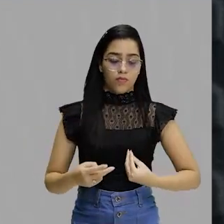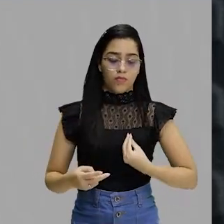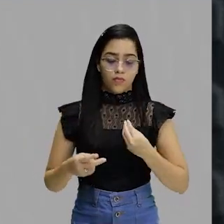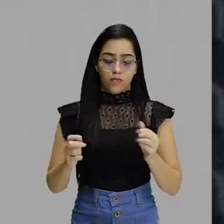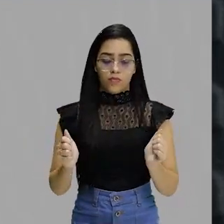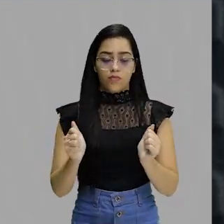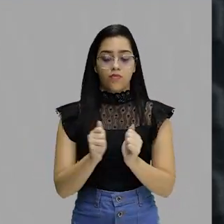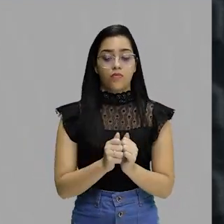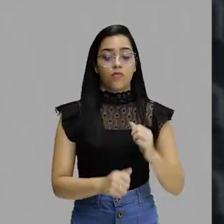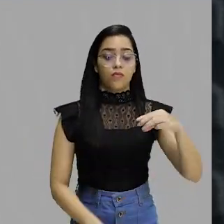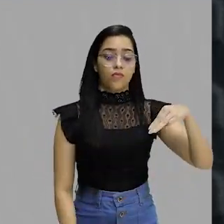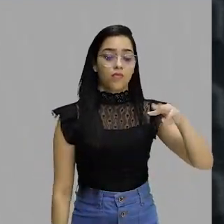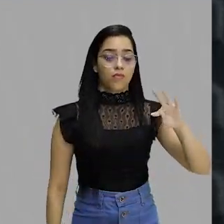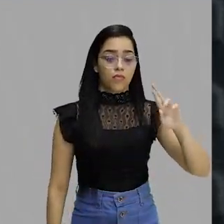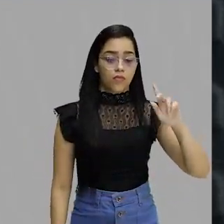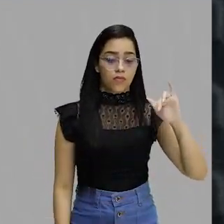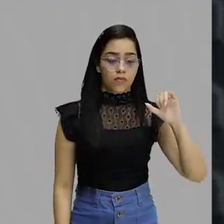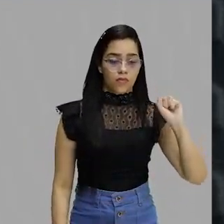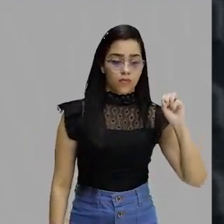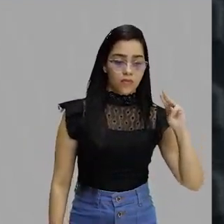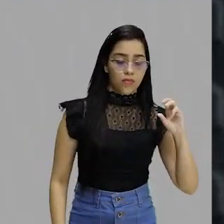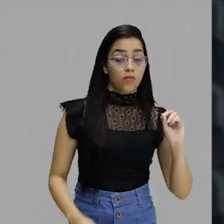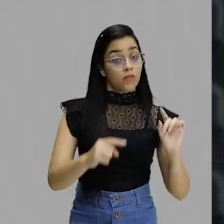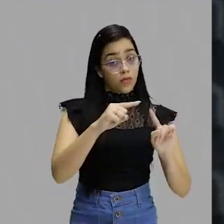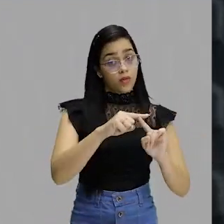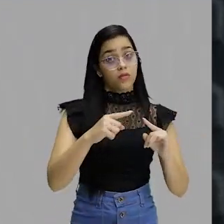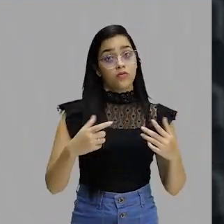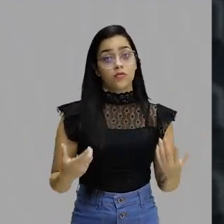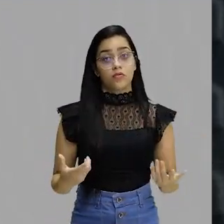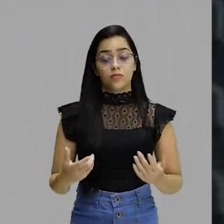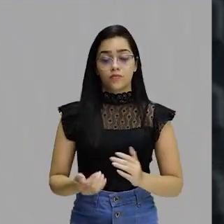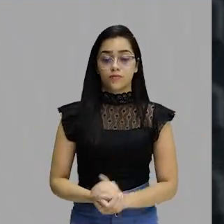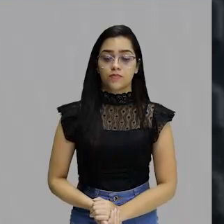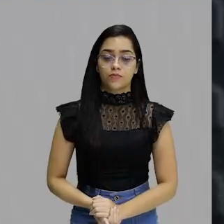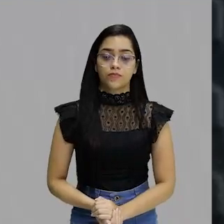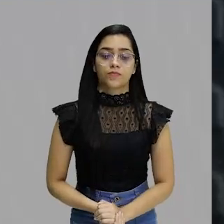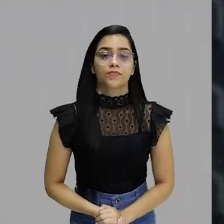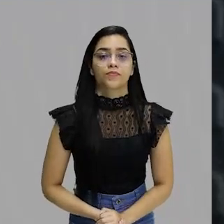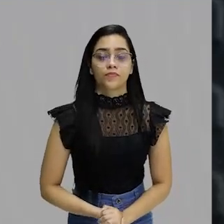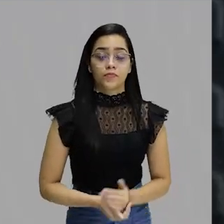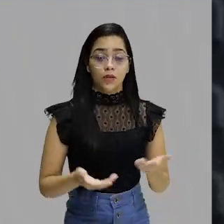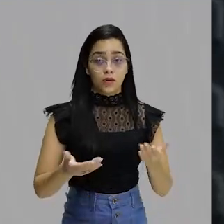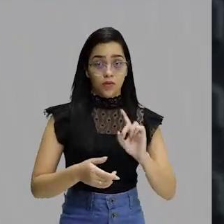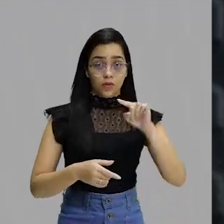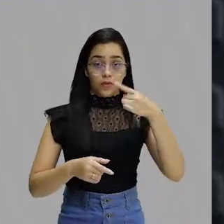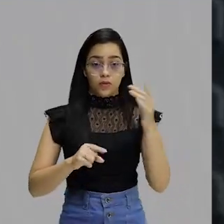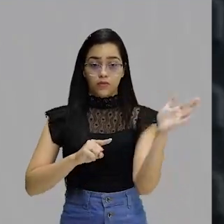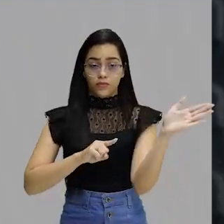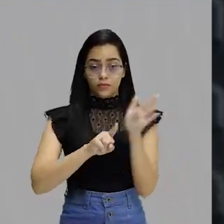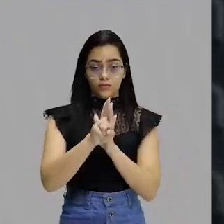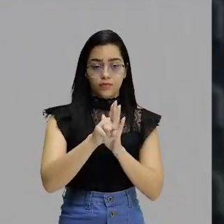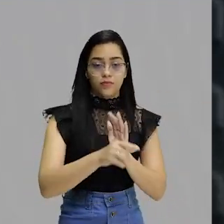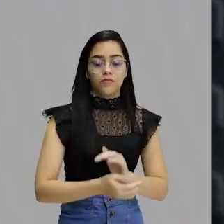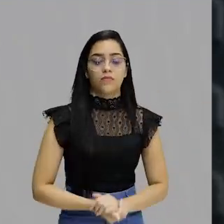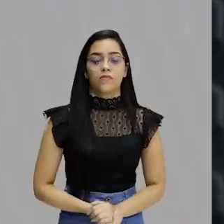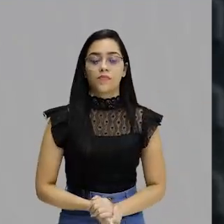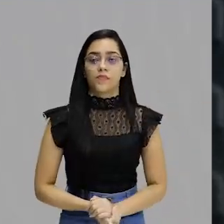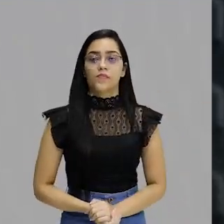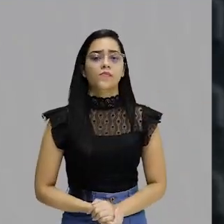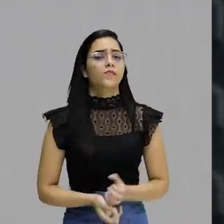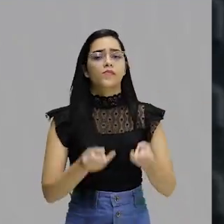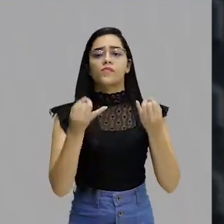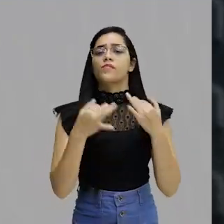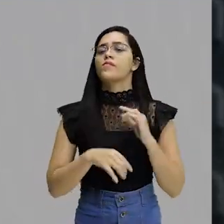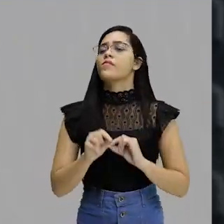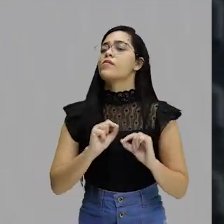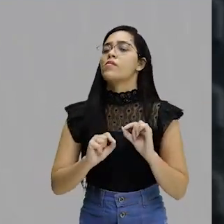o mutualismo é um tipo de simbiose. Vamos lá, pessoal. Vamos para a próxima questão. Próxima questão, ela diz o seguinte,